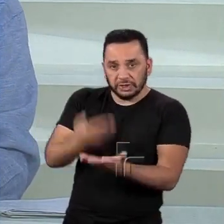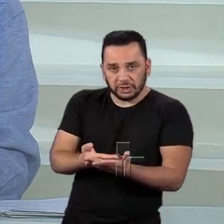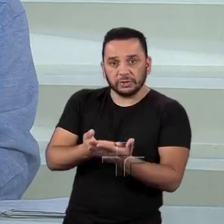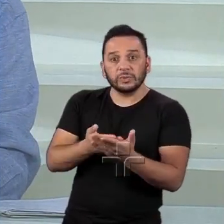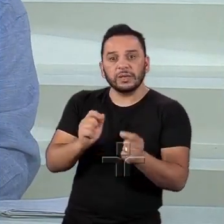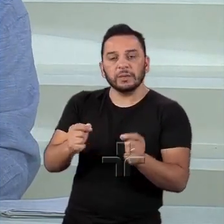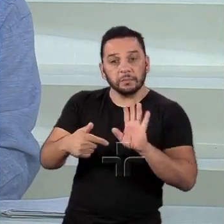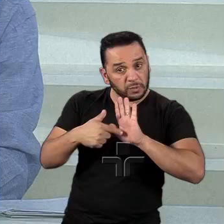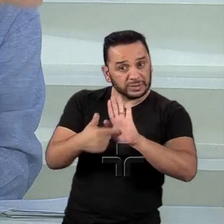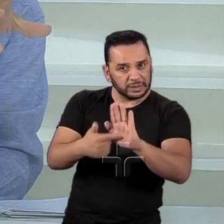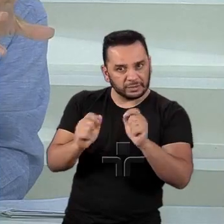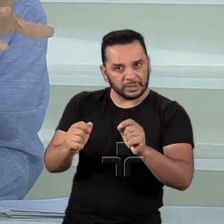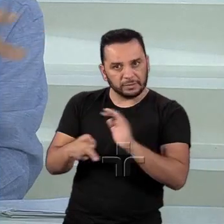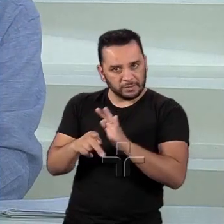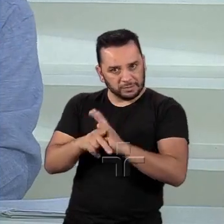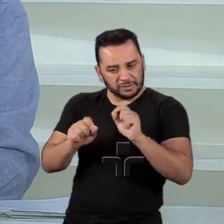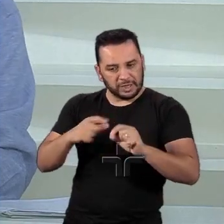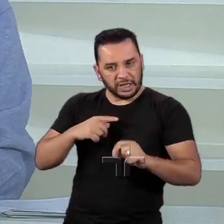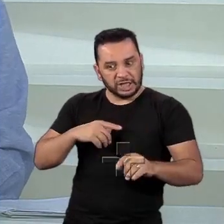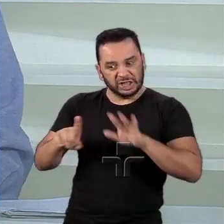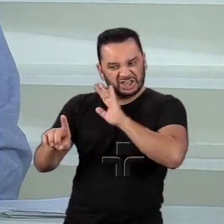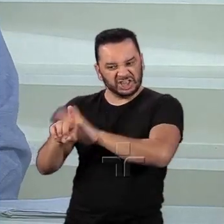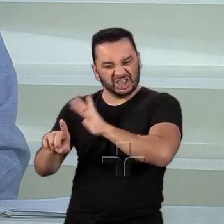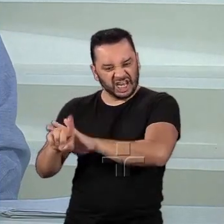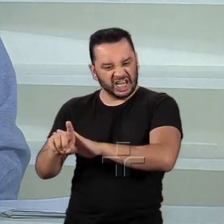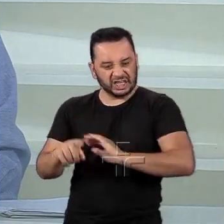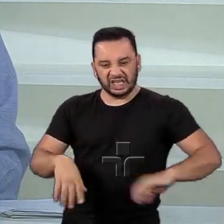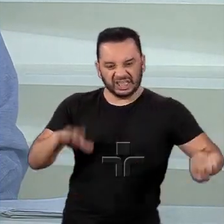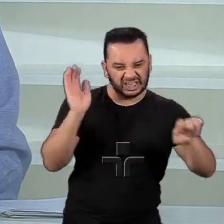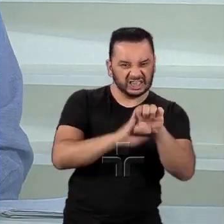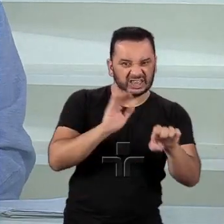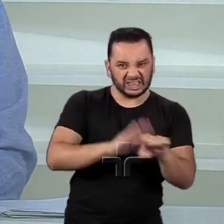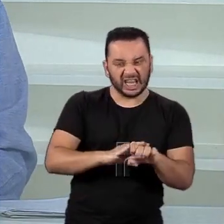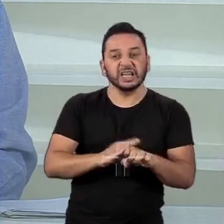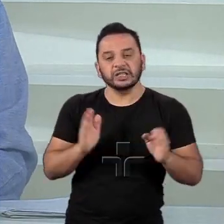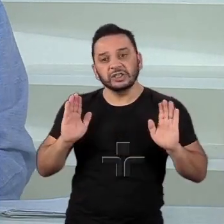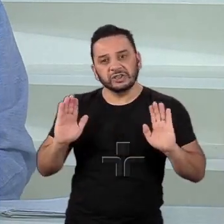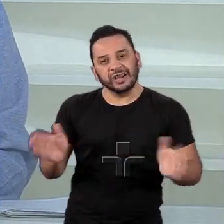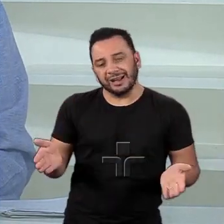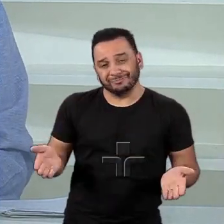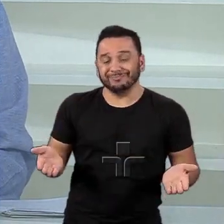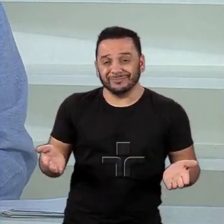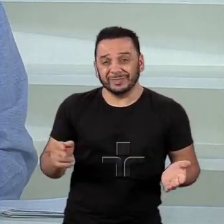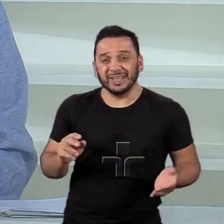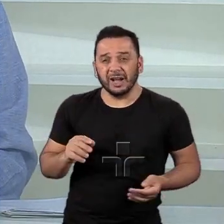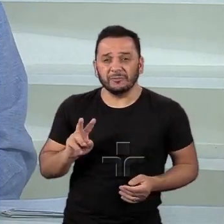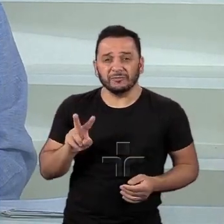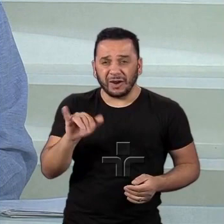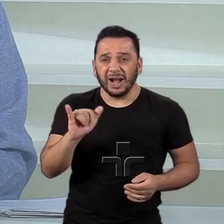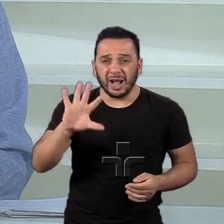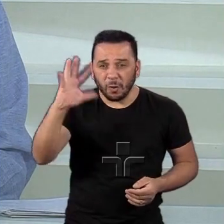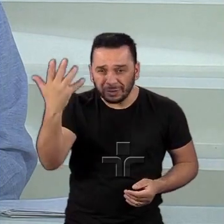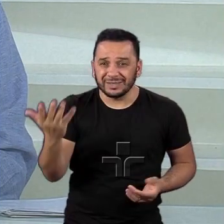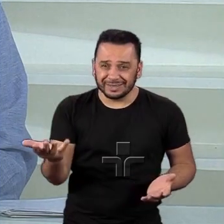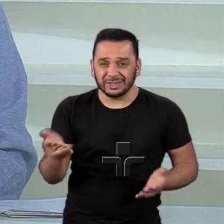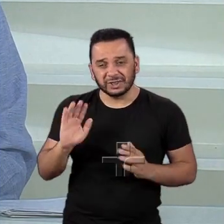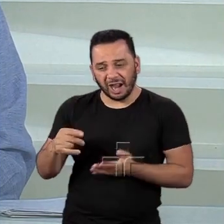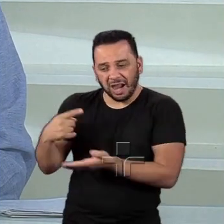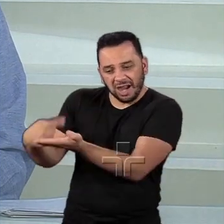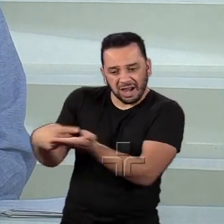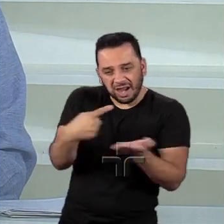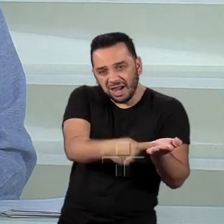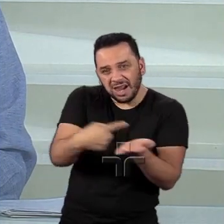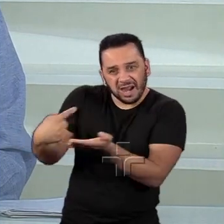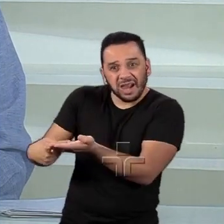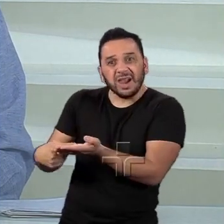aí agora, entre o candidato da extrema-direita e o candidato da extrema-esquerda, era o cenário que estava sendo tramado. E